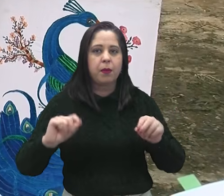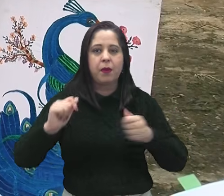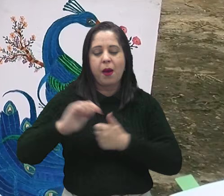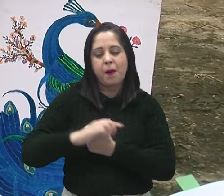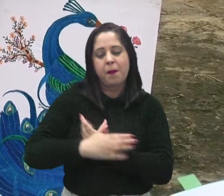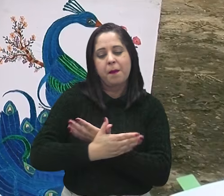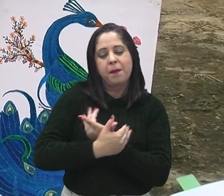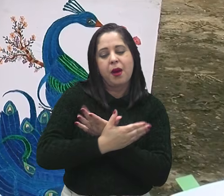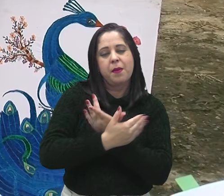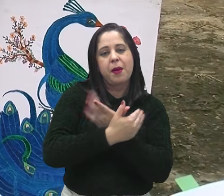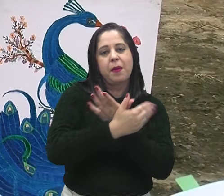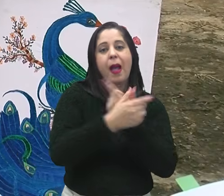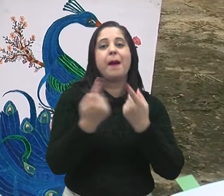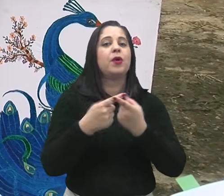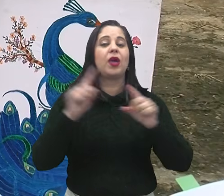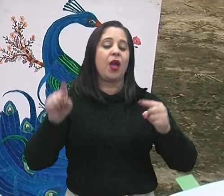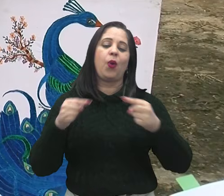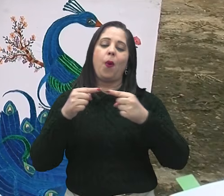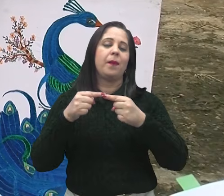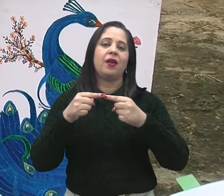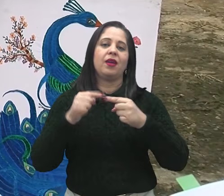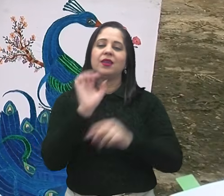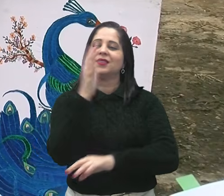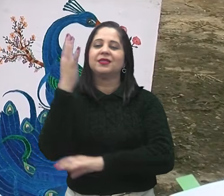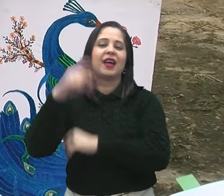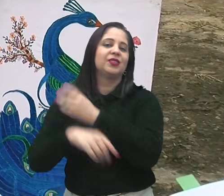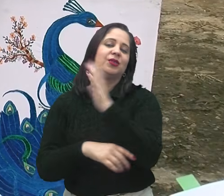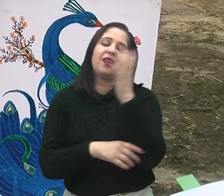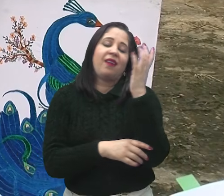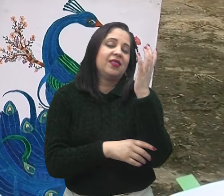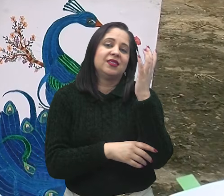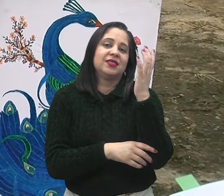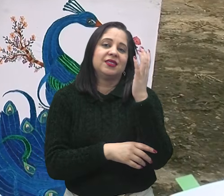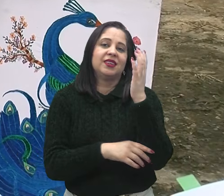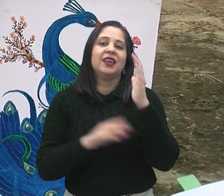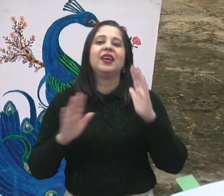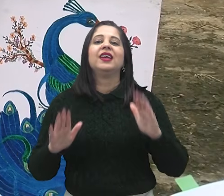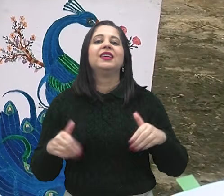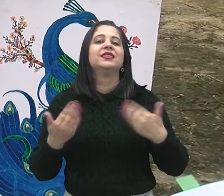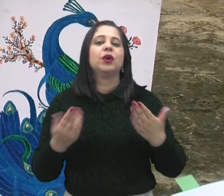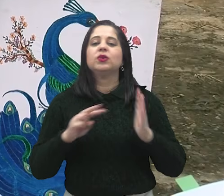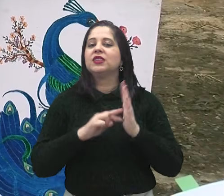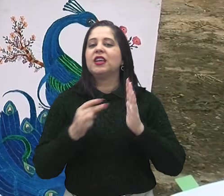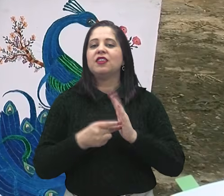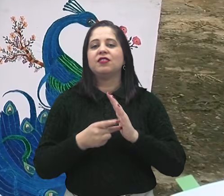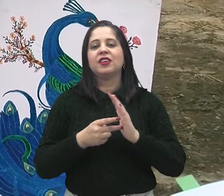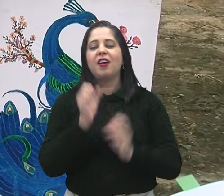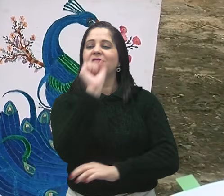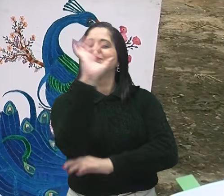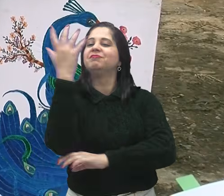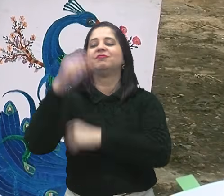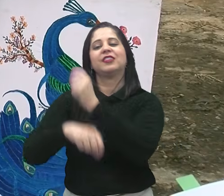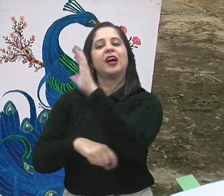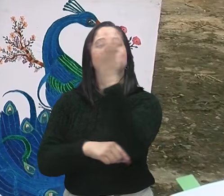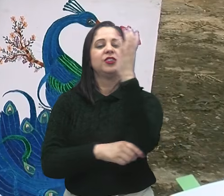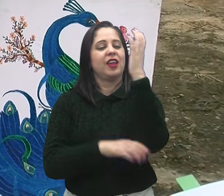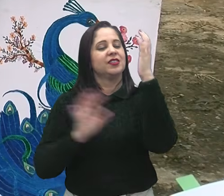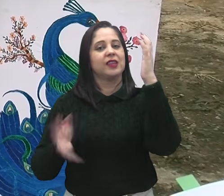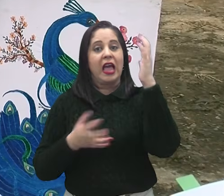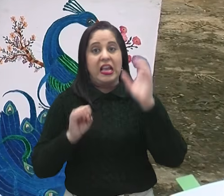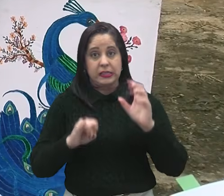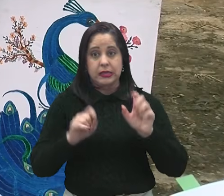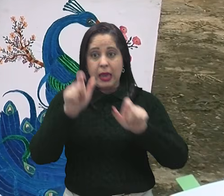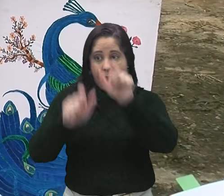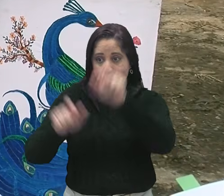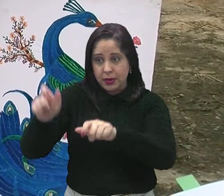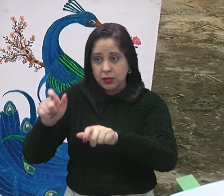natureza, né? Então eu penso que eu estou bordando a favor da natureza. Porque as pessoas vendo meu trabalho e eu explicando alguma